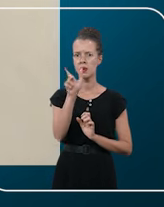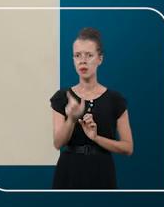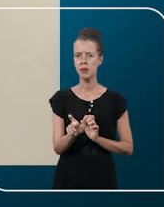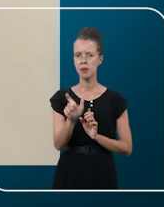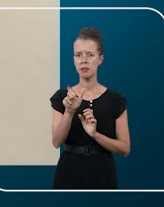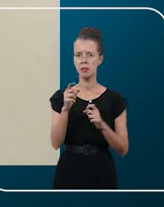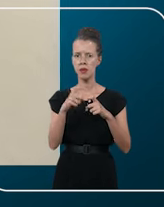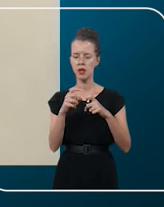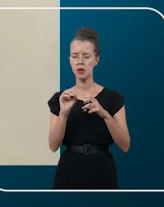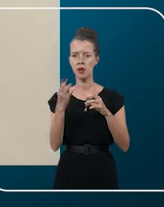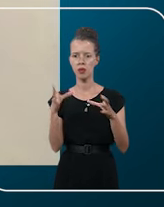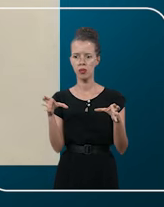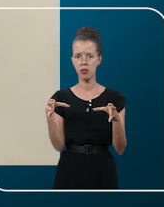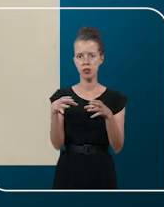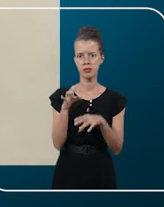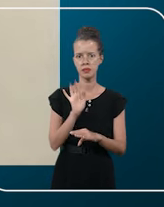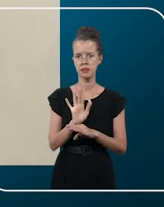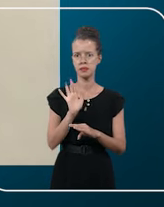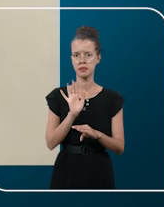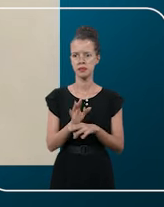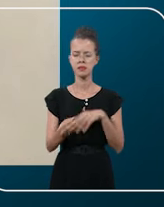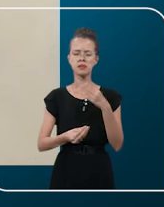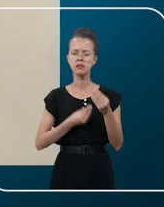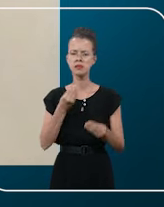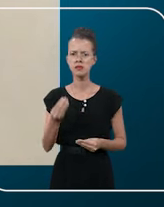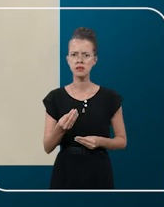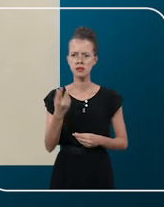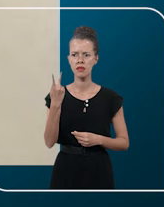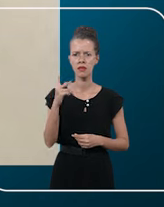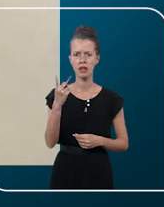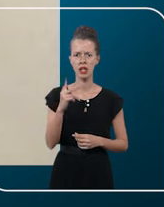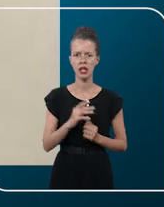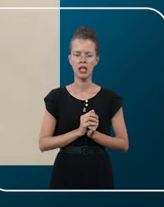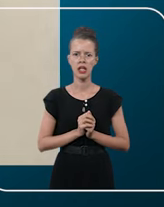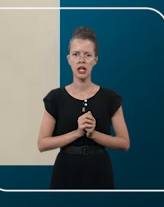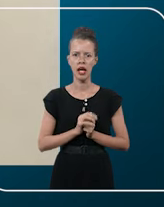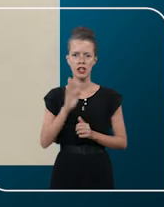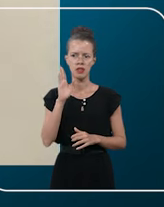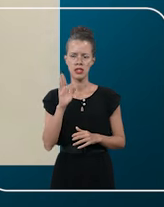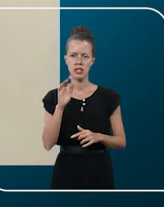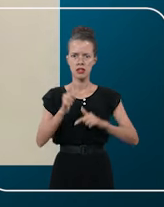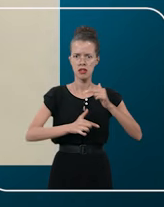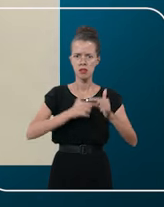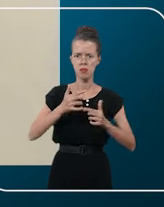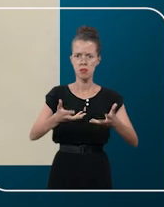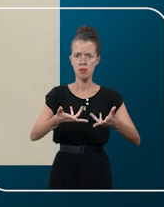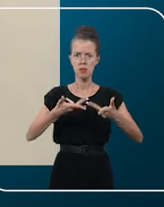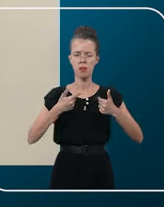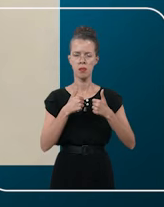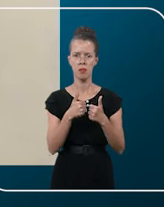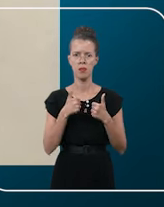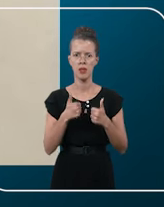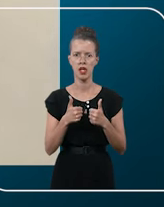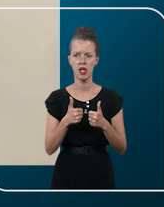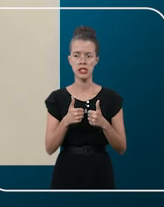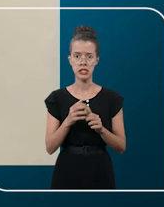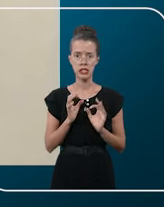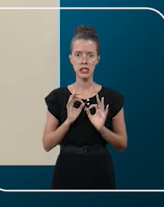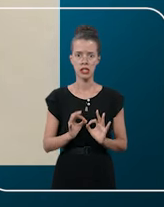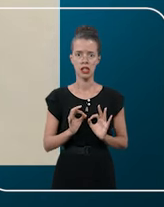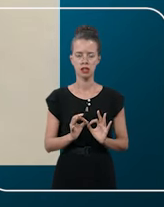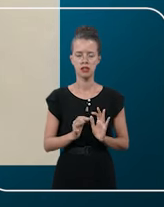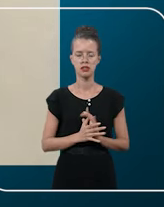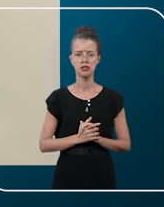ato diligente, foi um ato com a boa técnica, foi um ato perito, foi um ato prudente. Por isso que eu